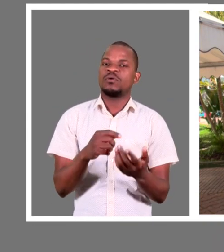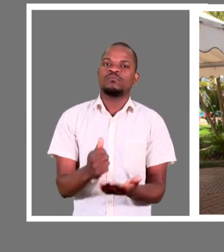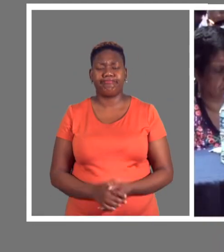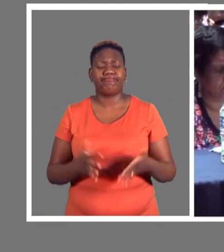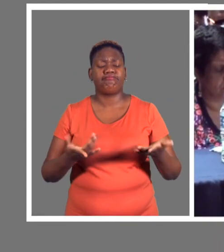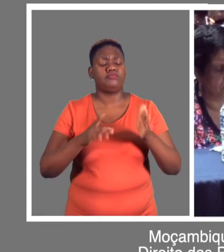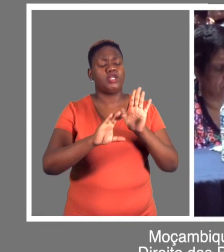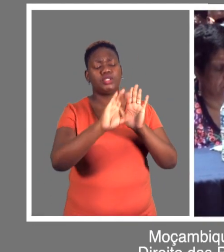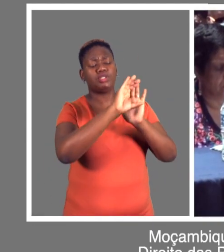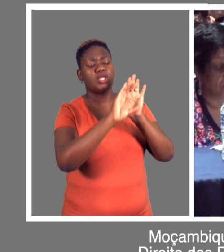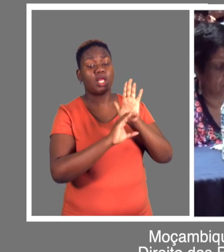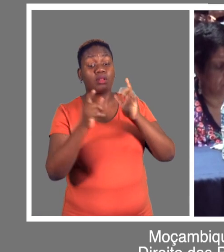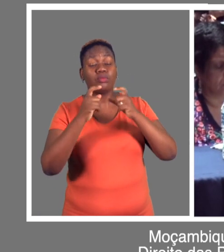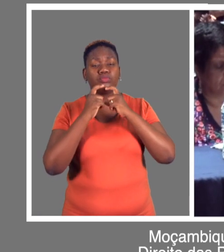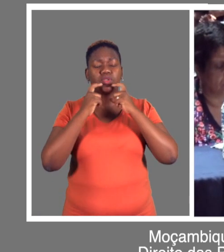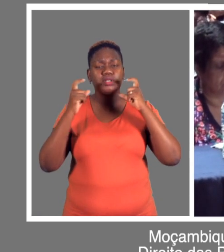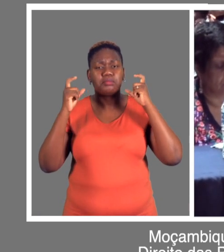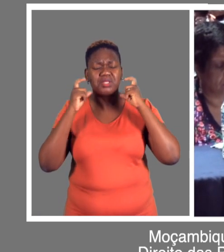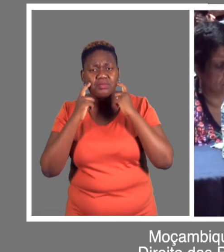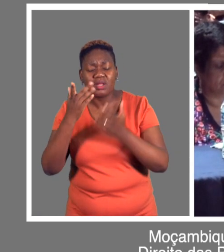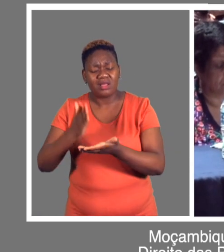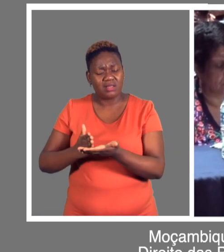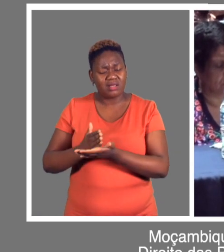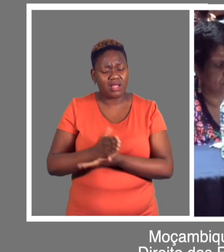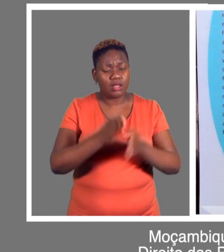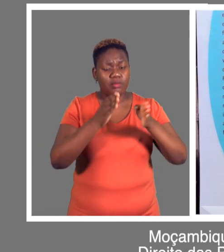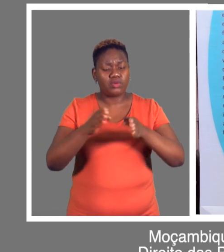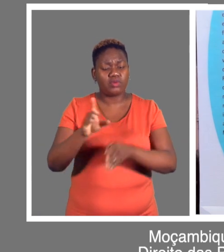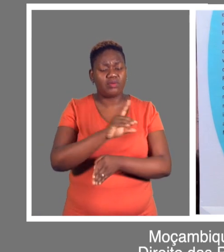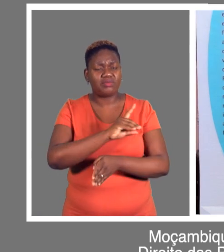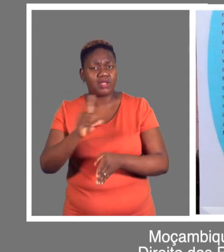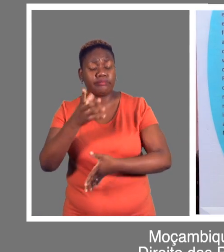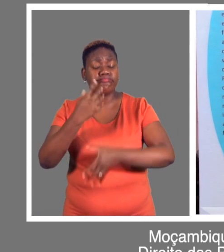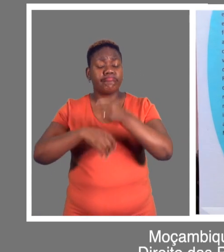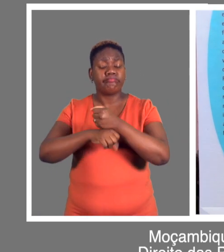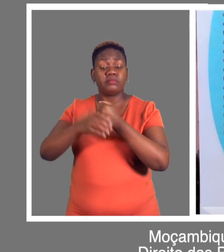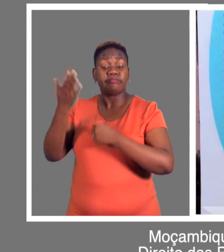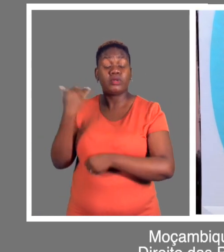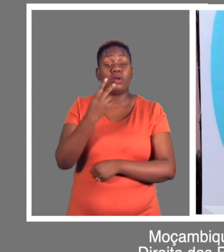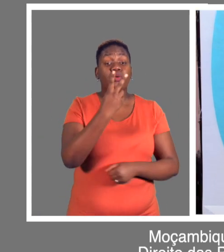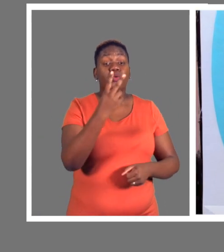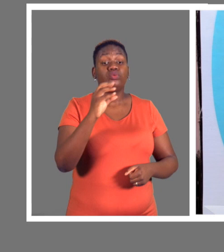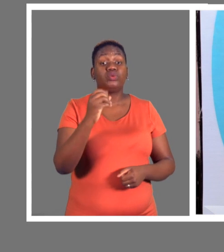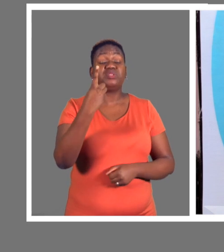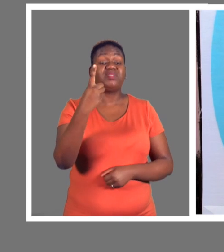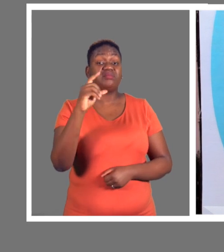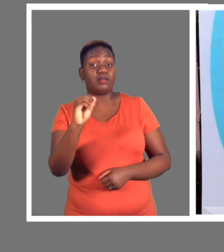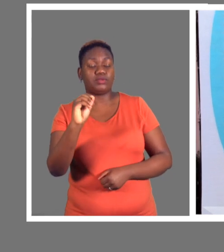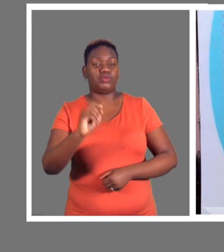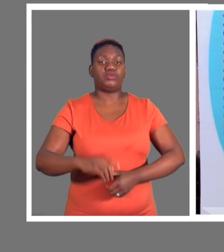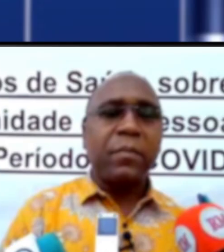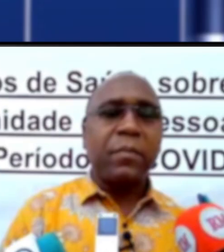económico. Moçambique ratificou a Convenção sobre o Direito das Pessoas com Deficiência em 2010.